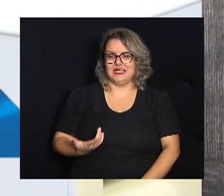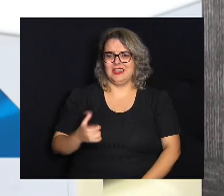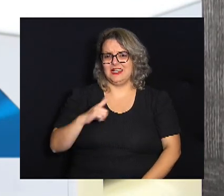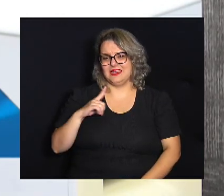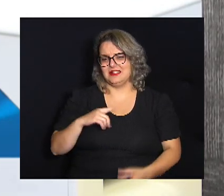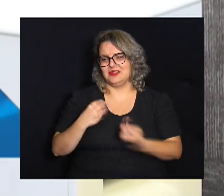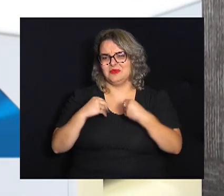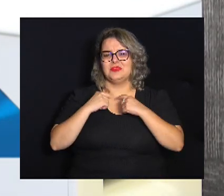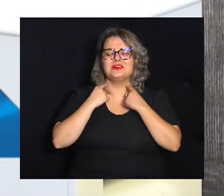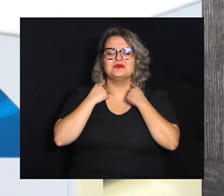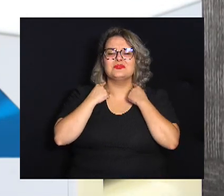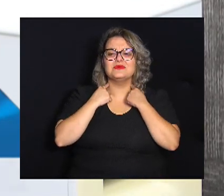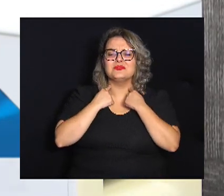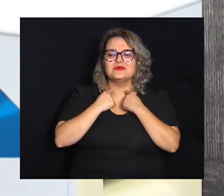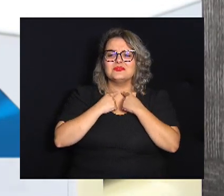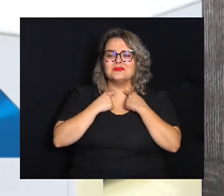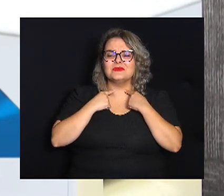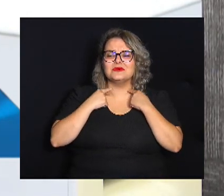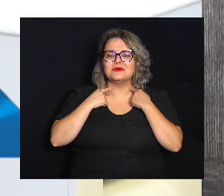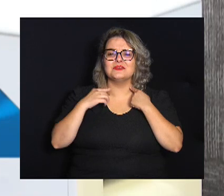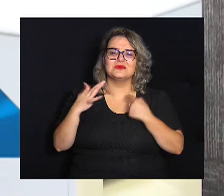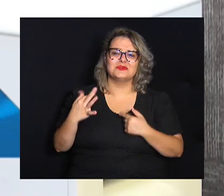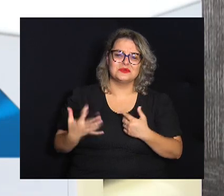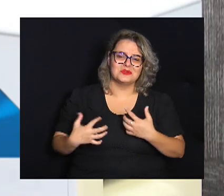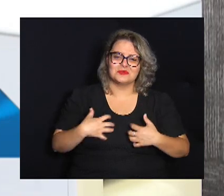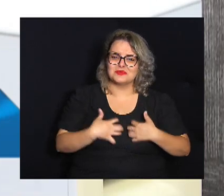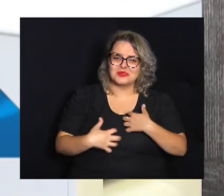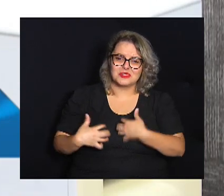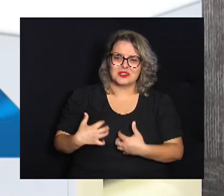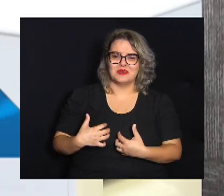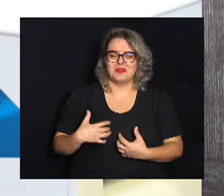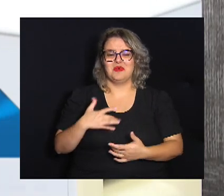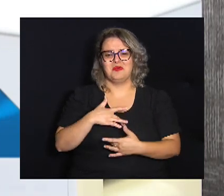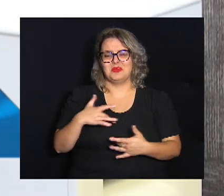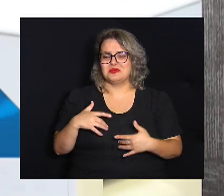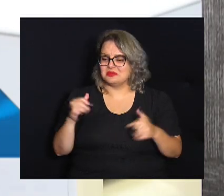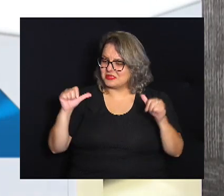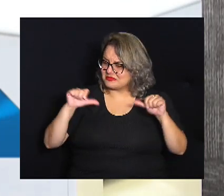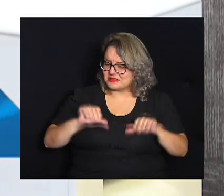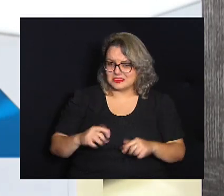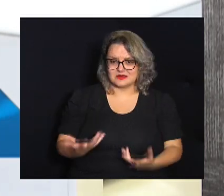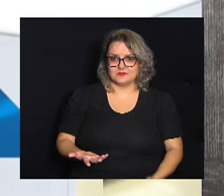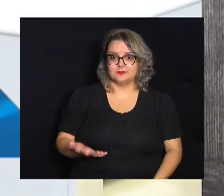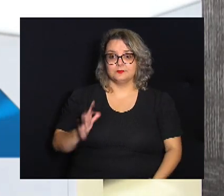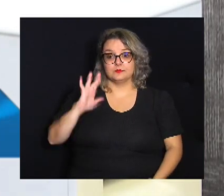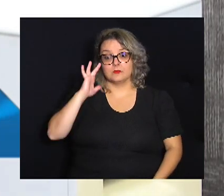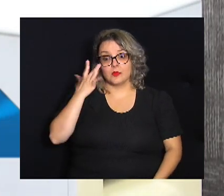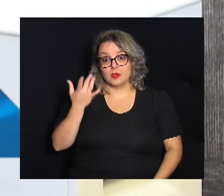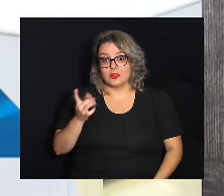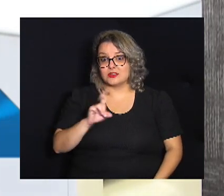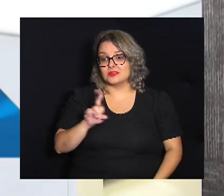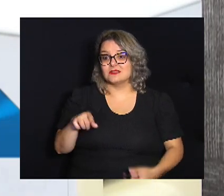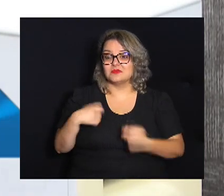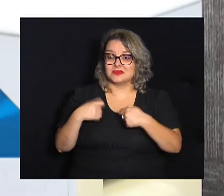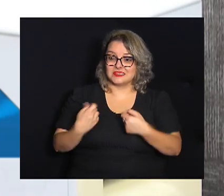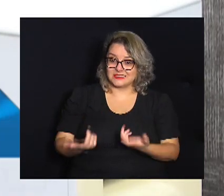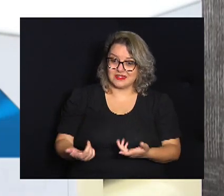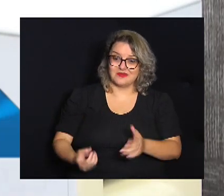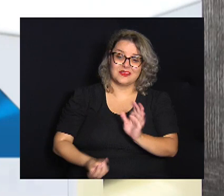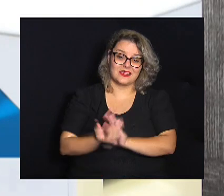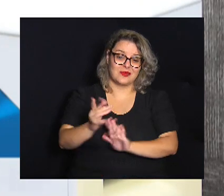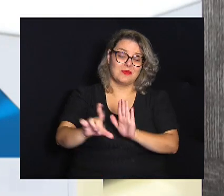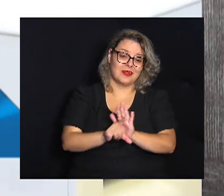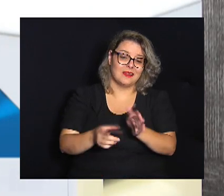no pescoço, na dor, incômodo. Então eu acho que não deveria, na verdade, menina, nem precisar fazer uma lei dessa. As